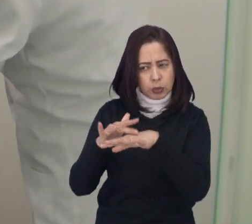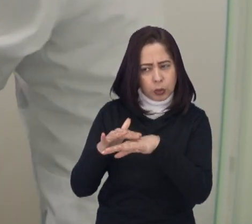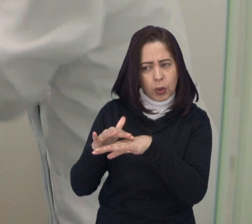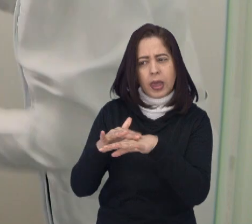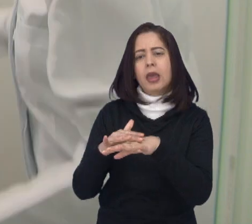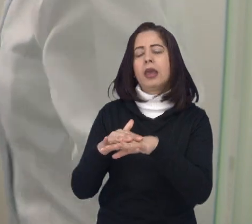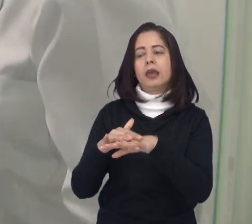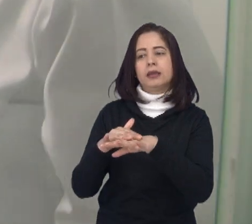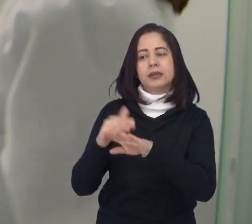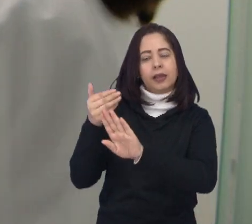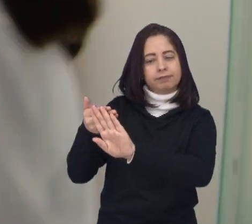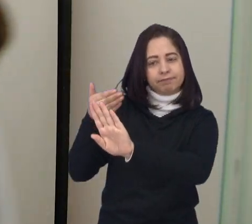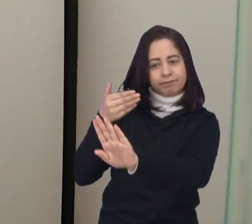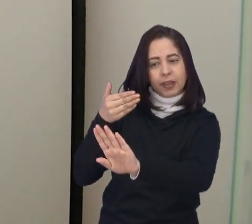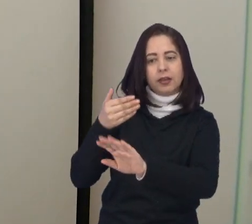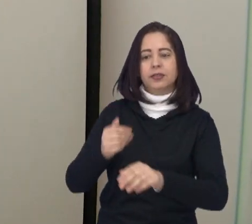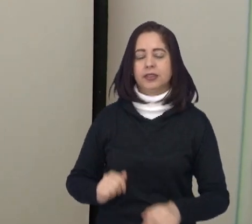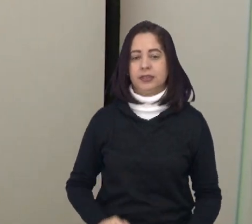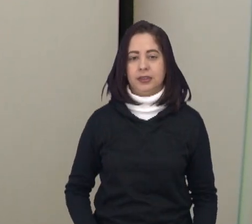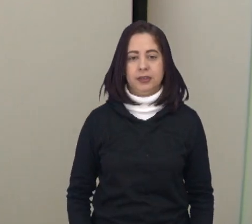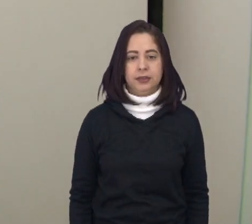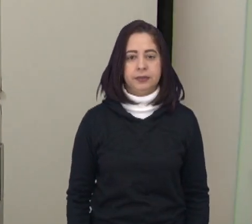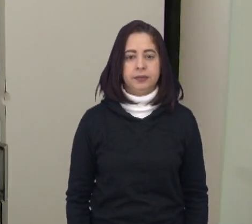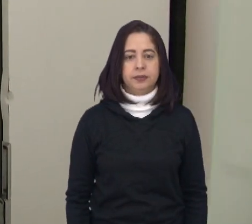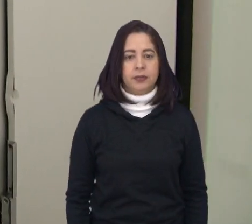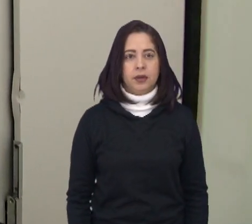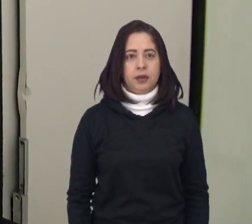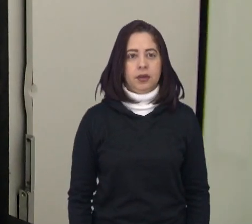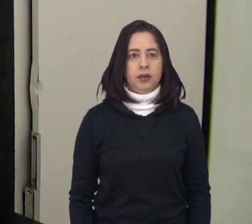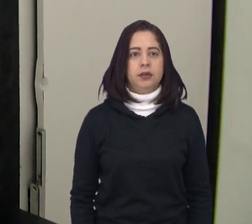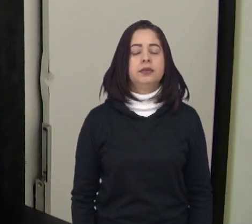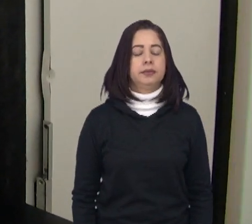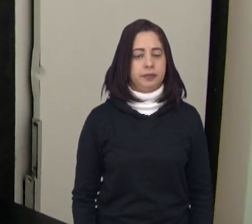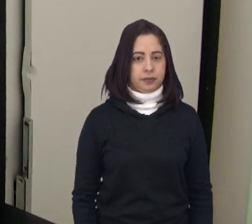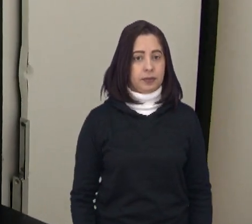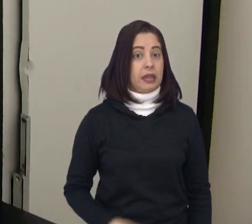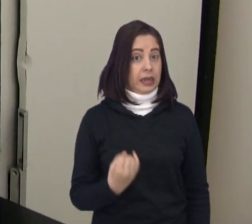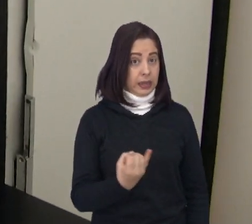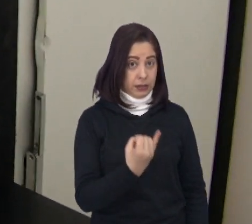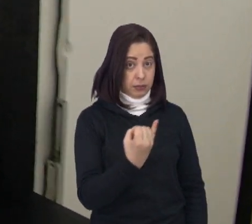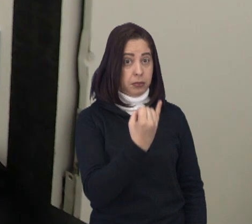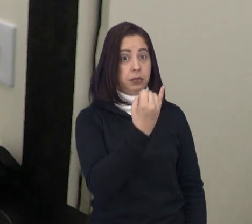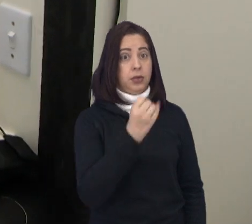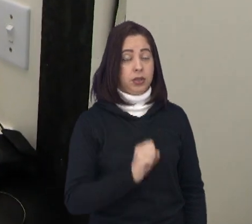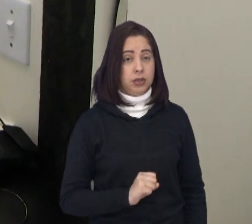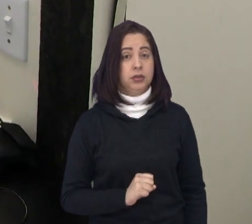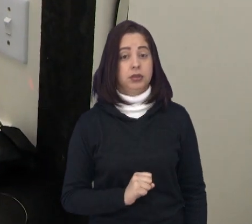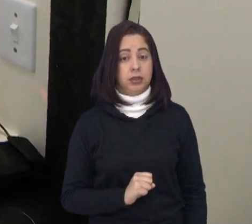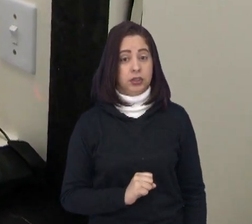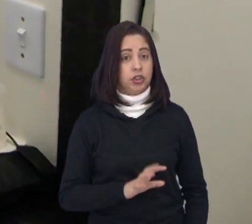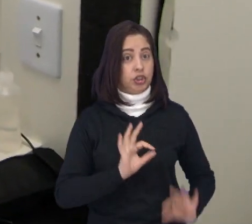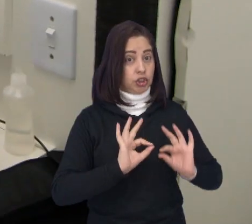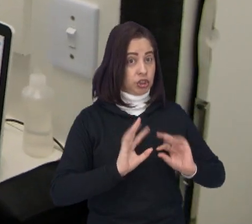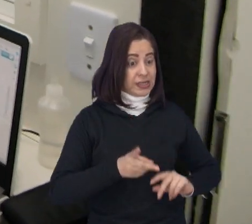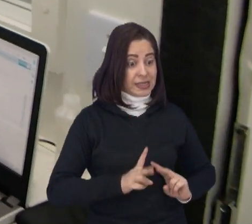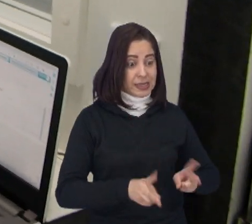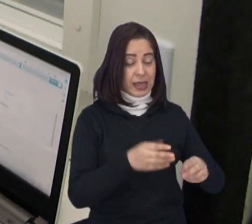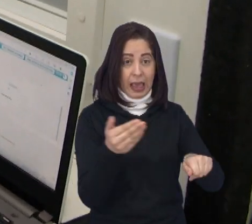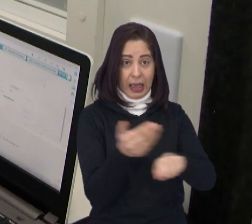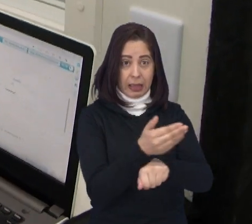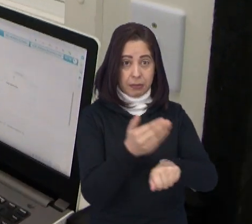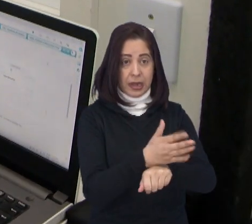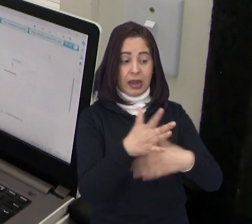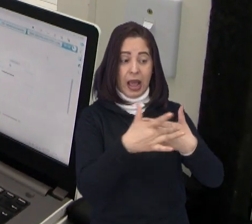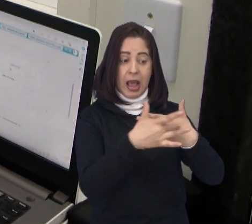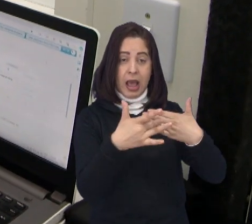doença, um afastamento lá no futuro. Então, é deixar claro para o pessoal que é muito importante, né, doutor, fazer esses exames, não